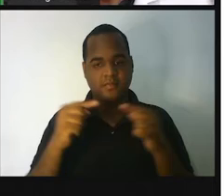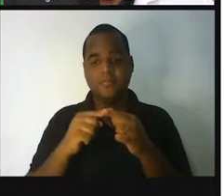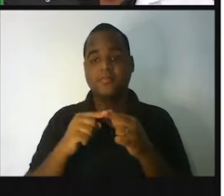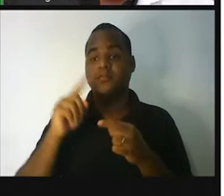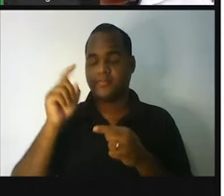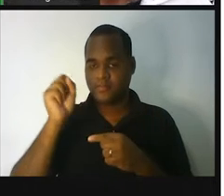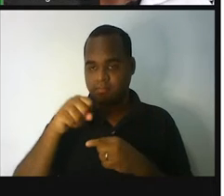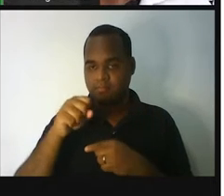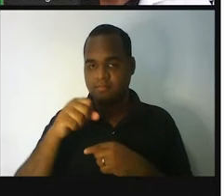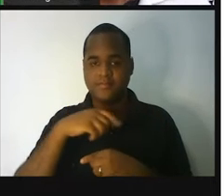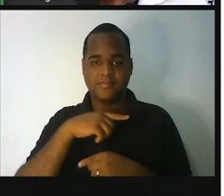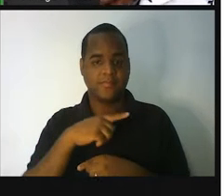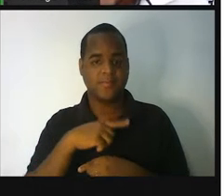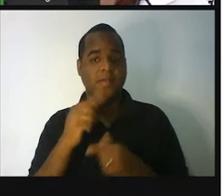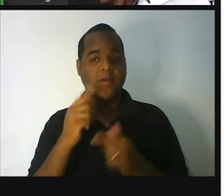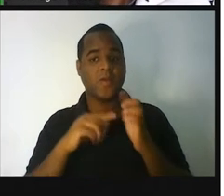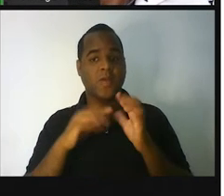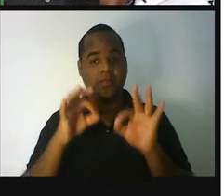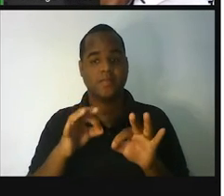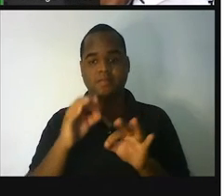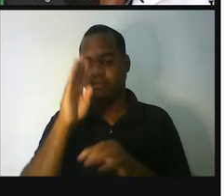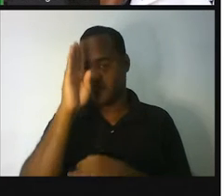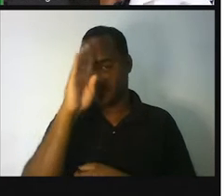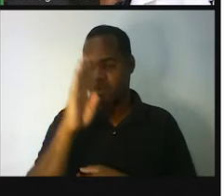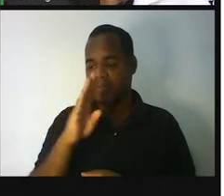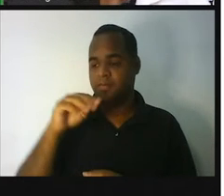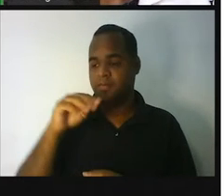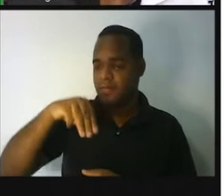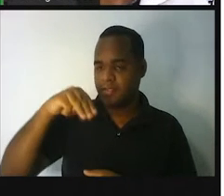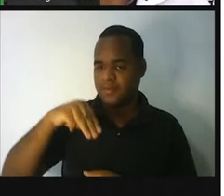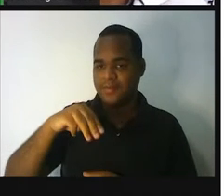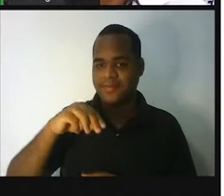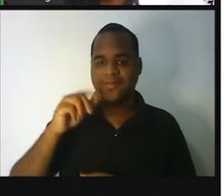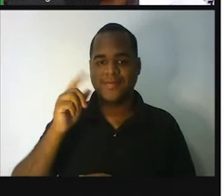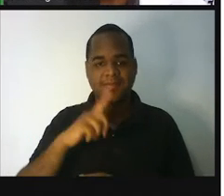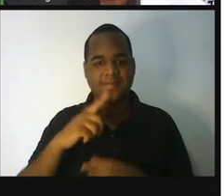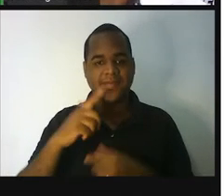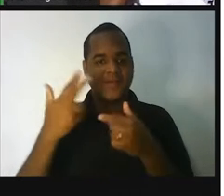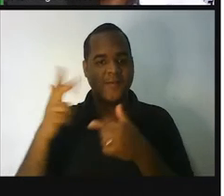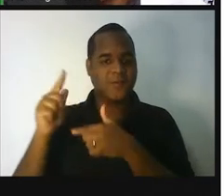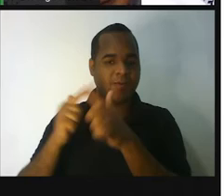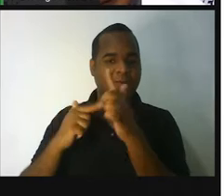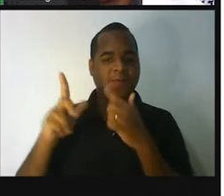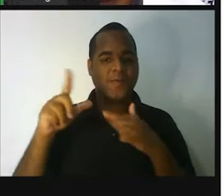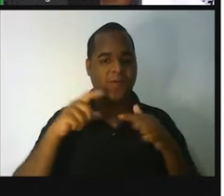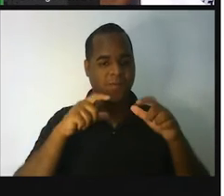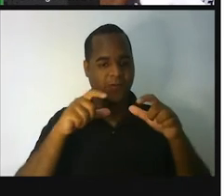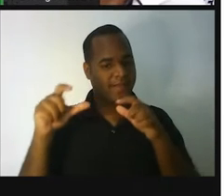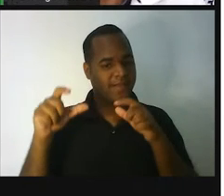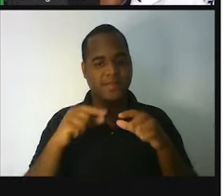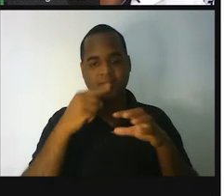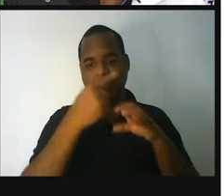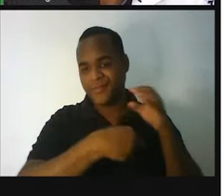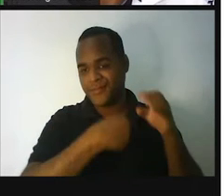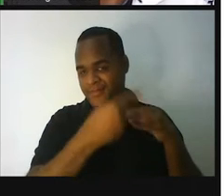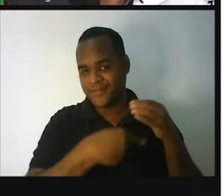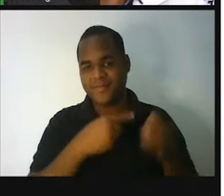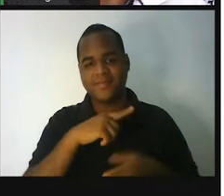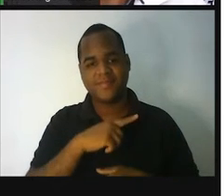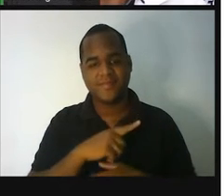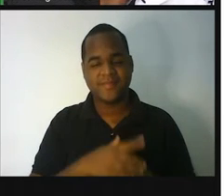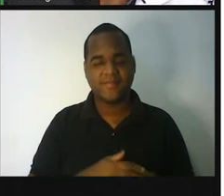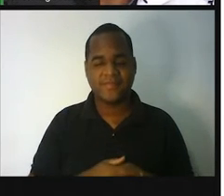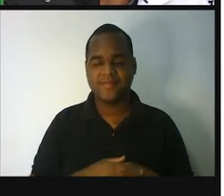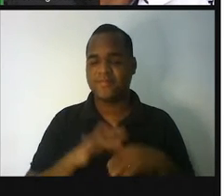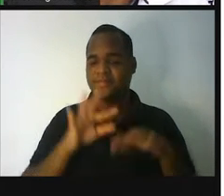um médico aqui no Brasil é um metro e qualquer outro lugar do nosso planeta certo